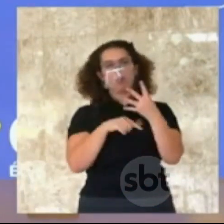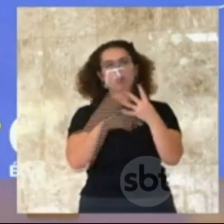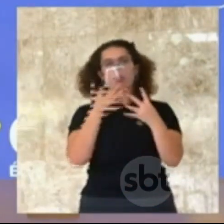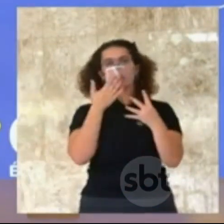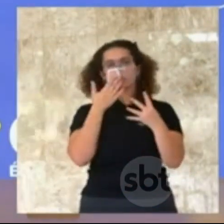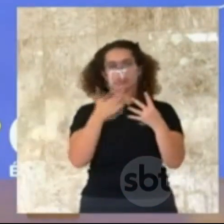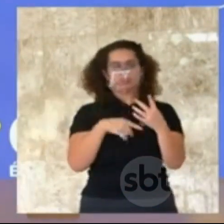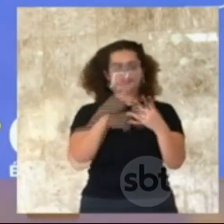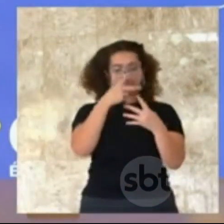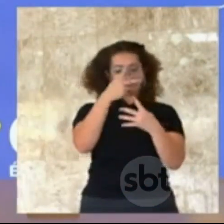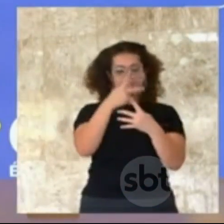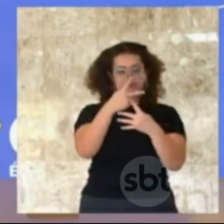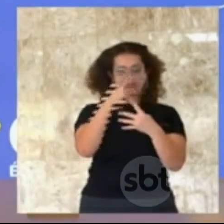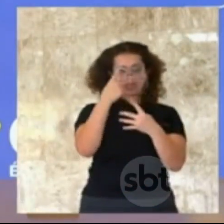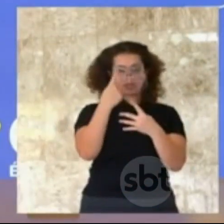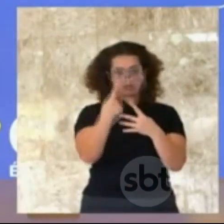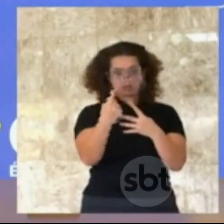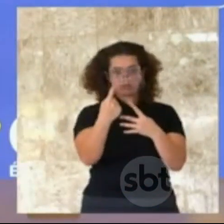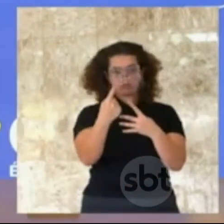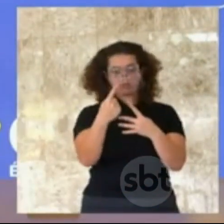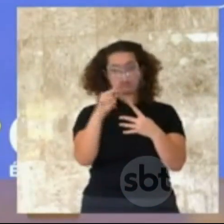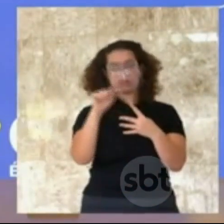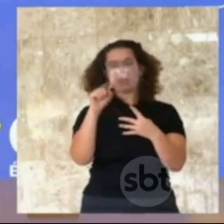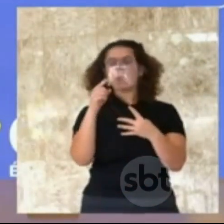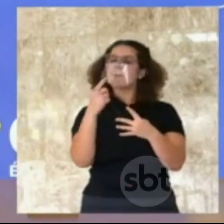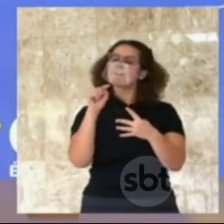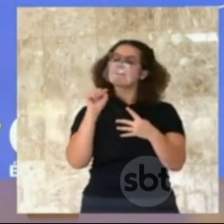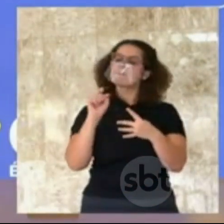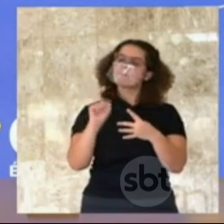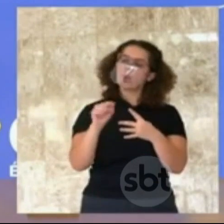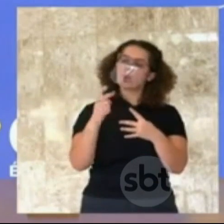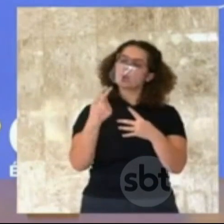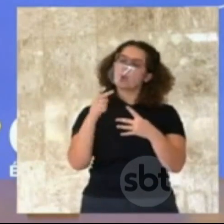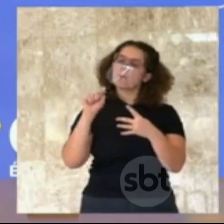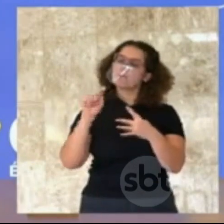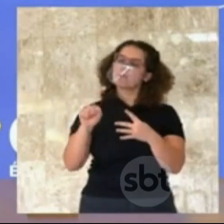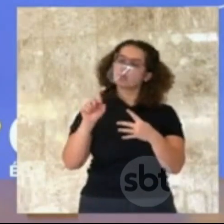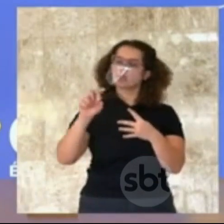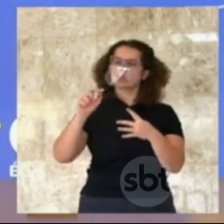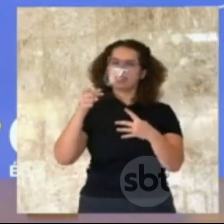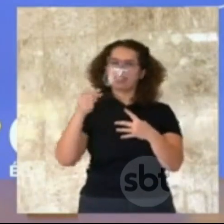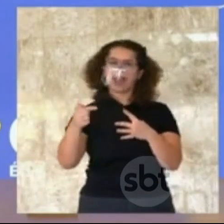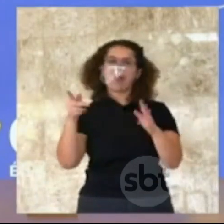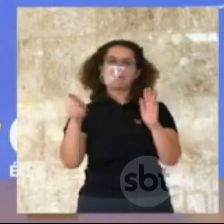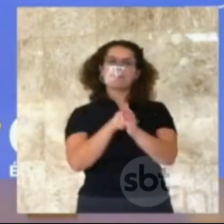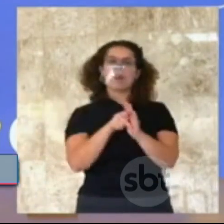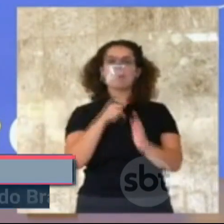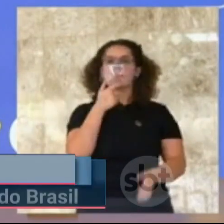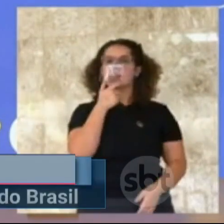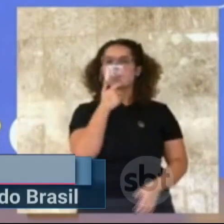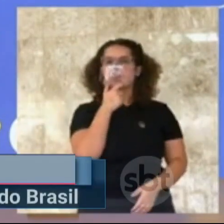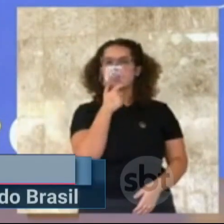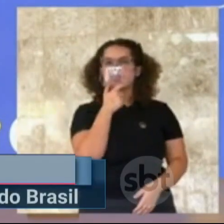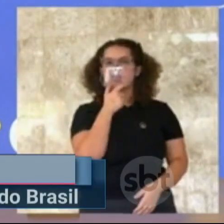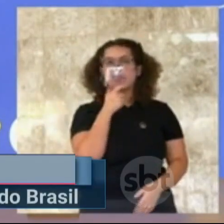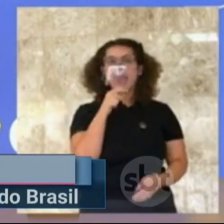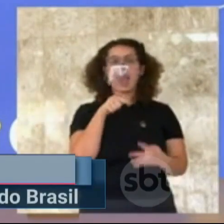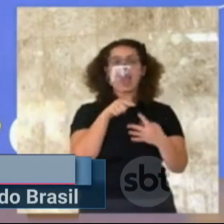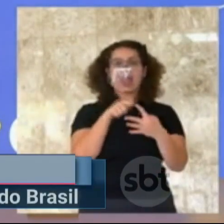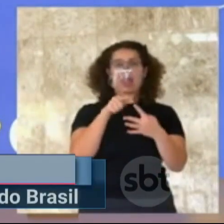B1.1.7, que é a amostra do Reino Unido, né, que foi a primeira realmente confirmada agora aqui no Distrito